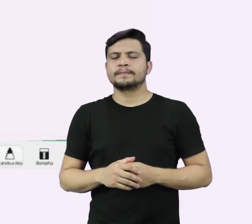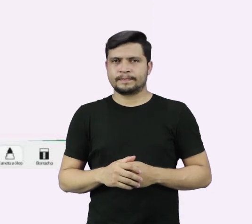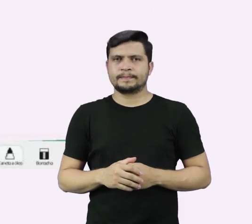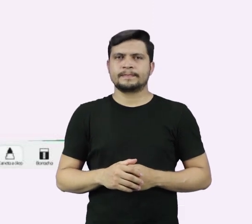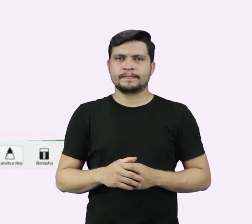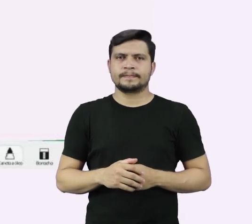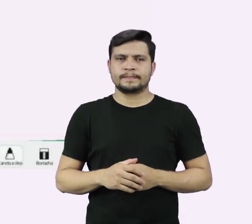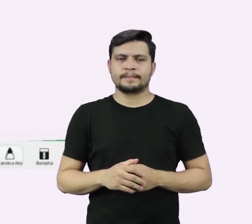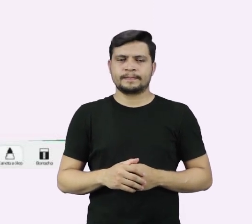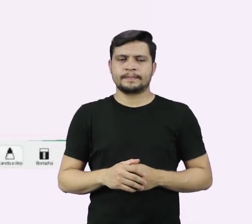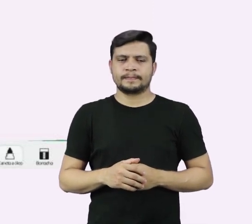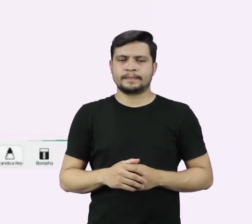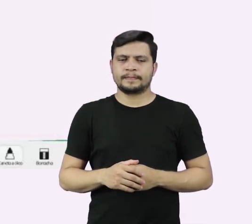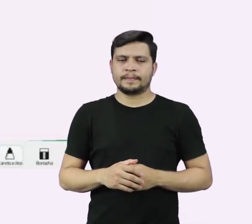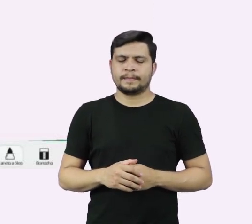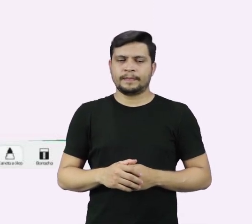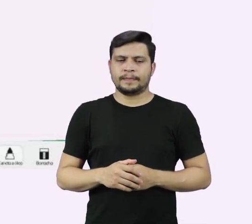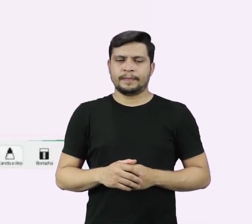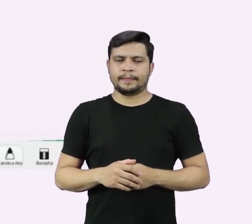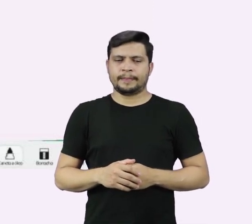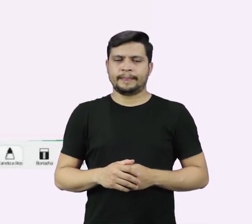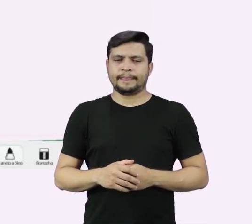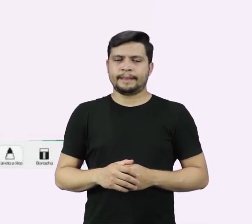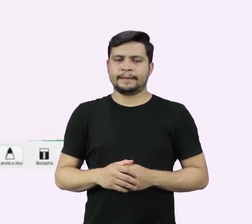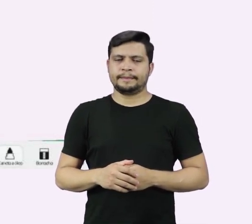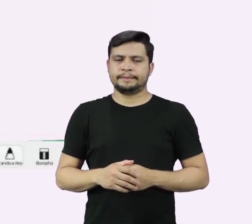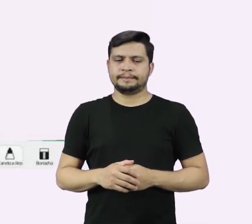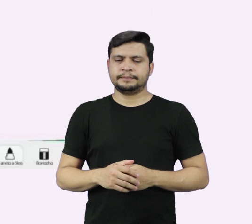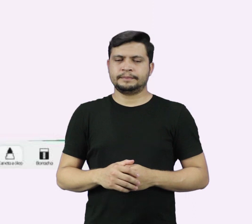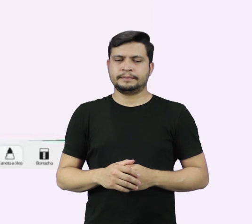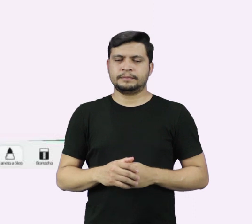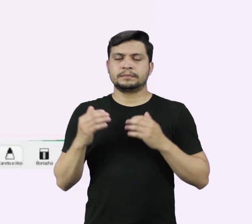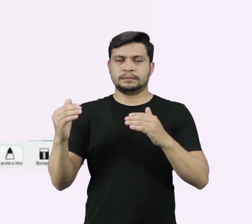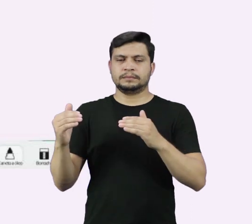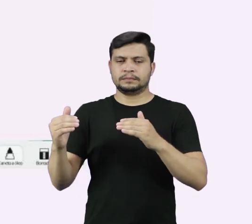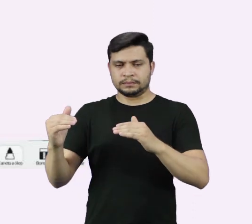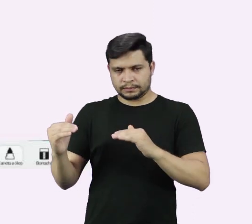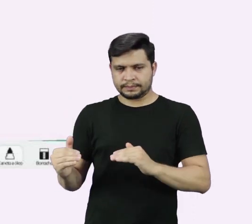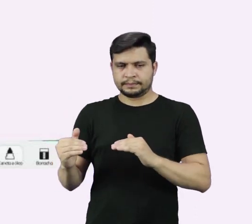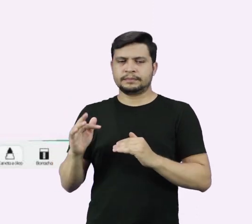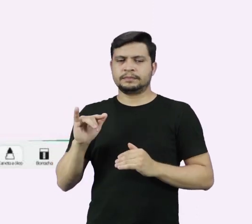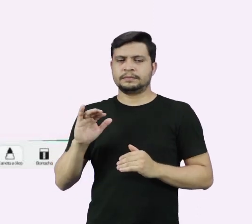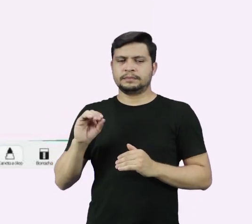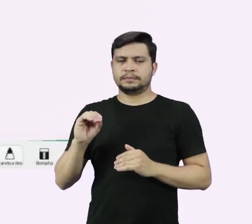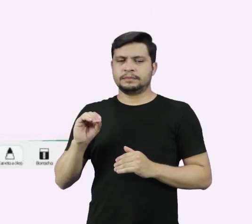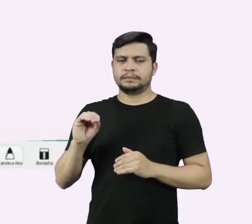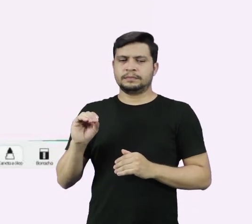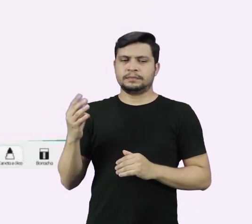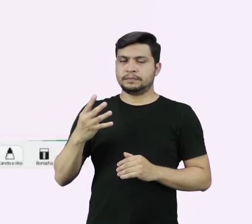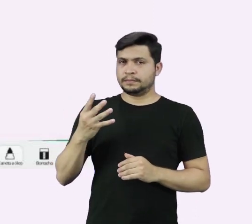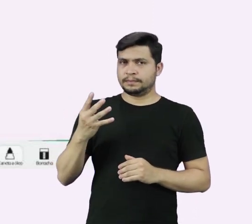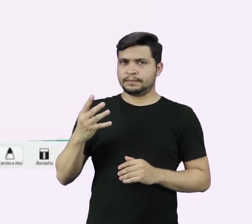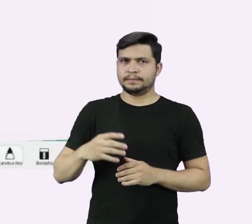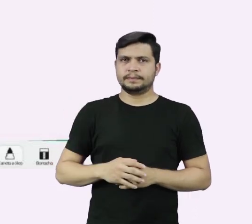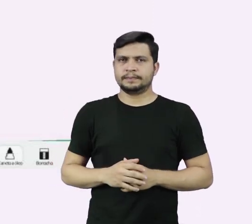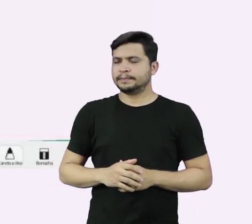e um comprimento igual a 54. E associado a isso, provavelmente teria uma resistência R3. No caso do fio 4,